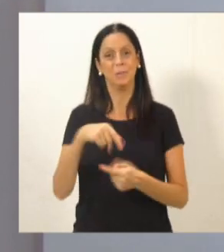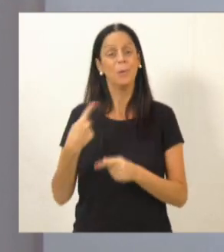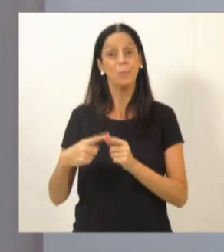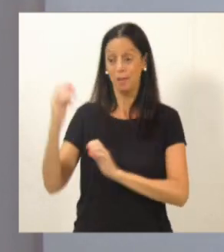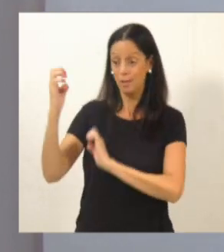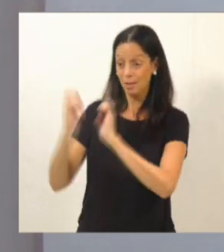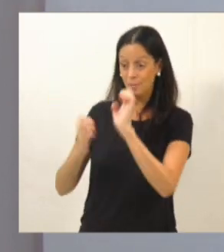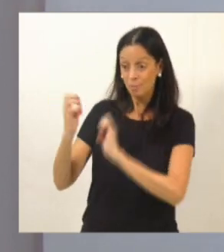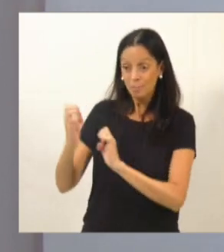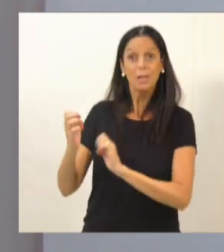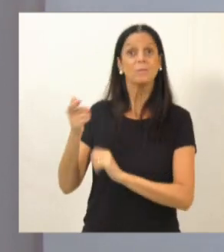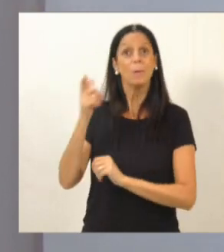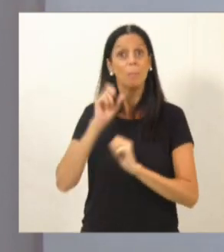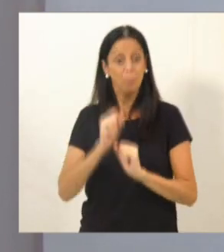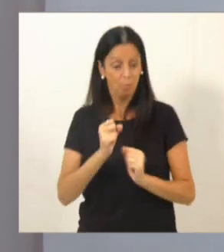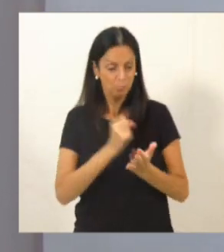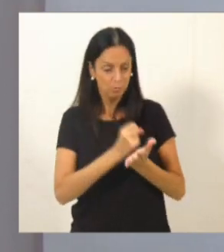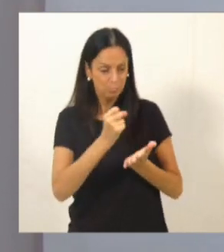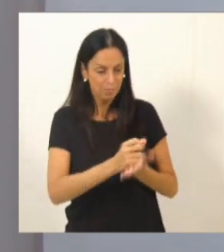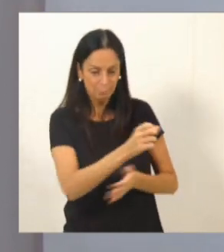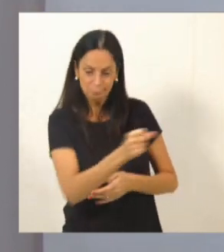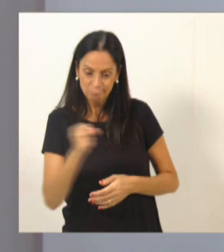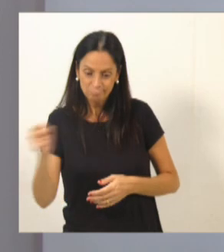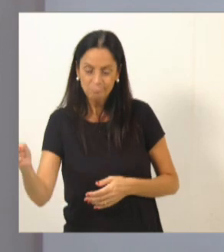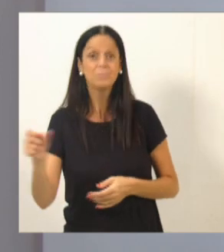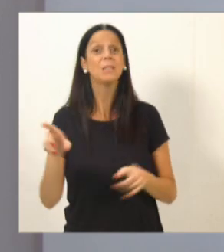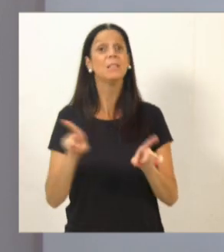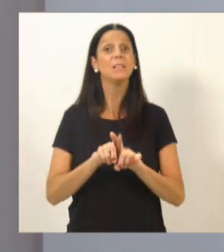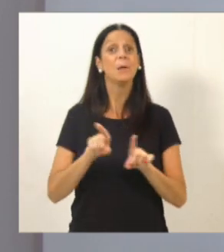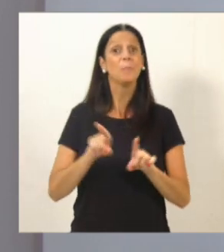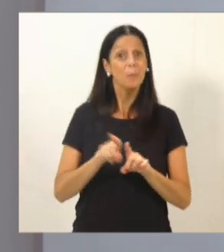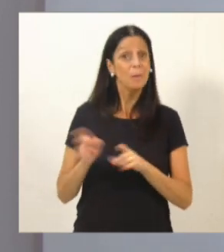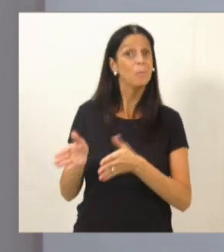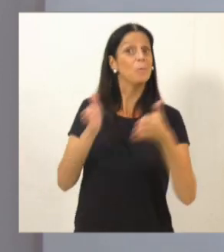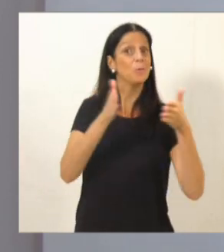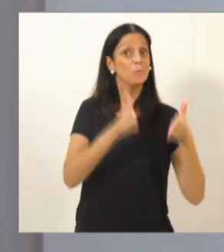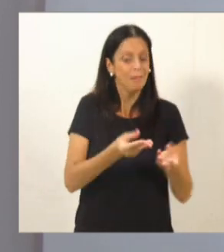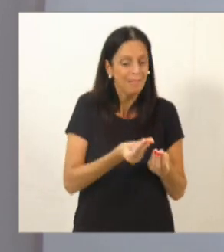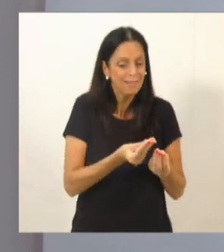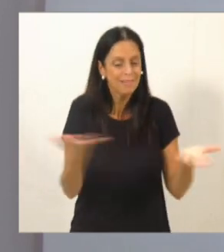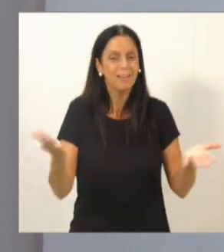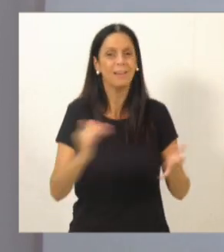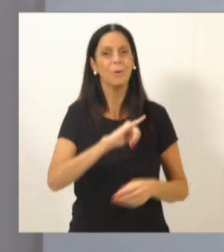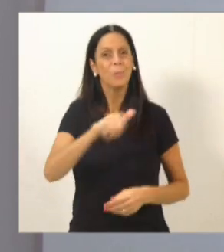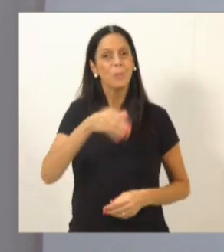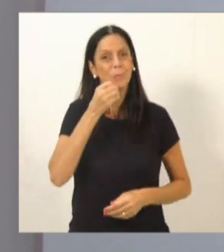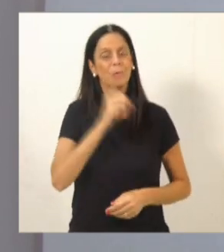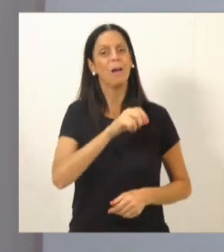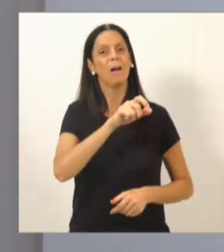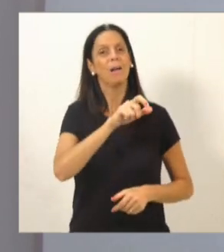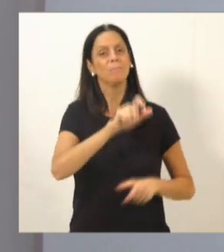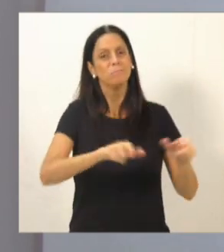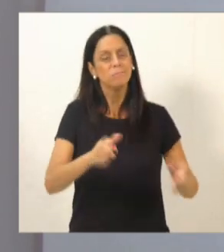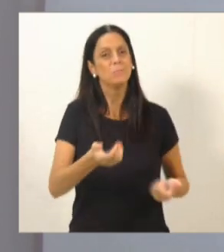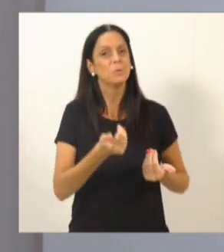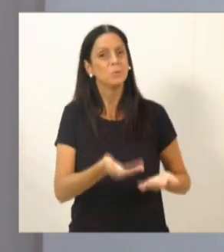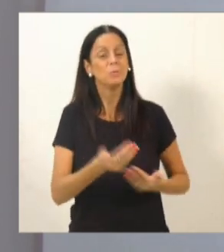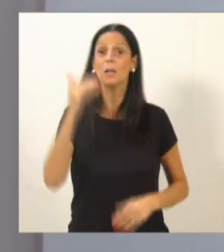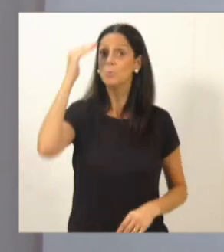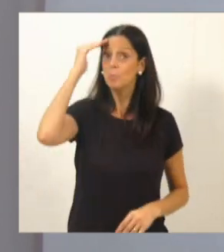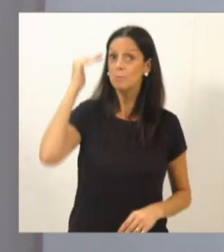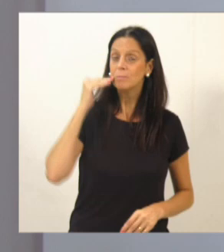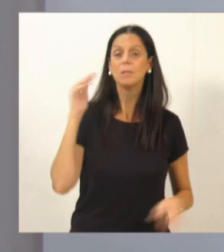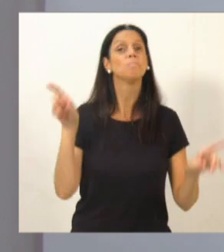mão de obra e ela dá oportunidade para esses jovens. E nós priorizamos o adolescente, nós